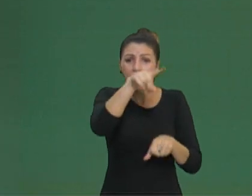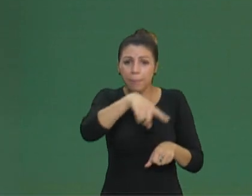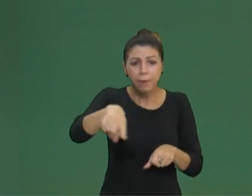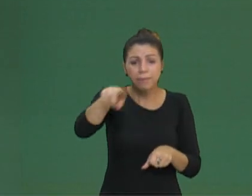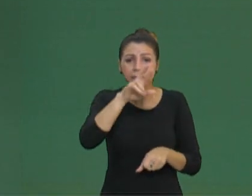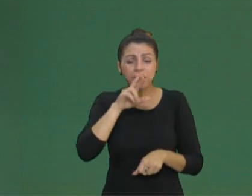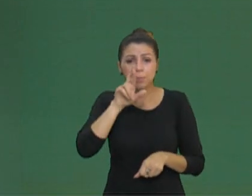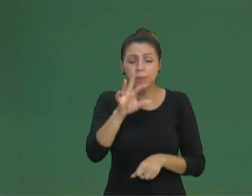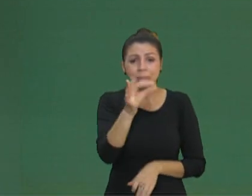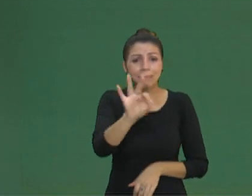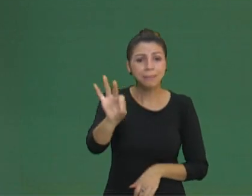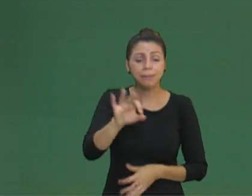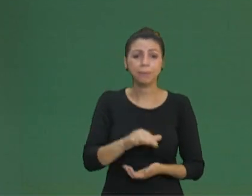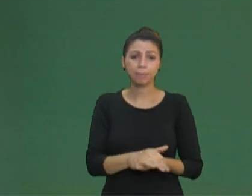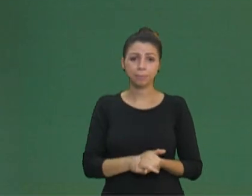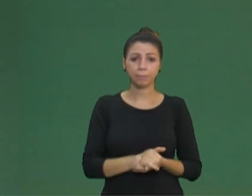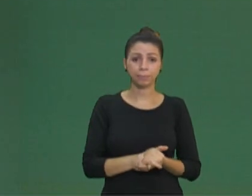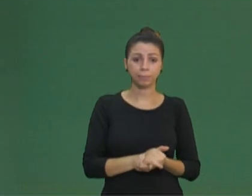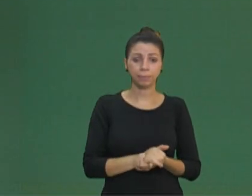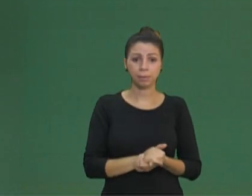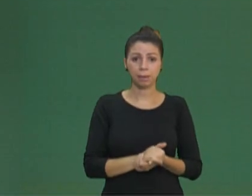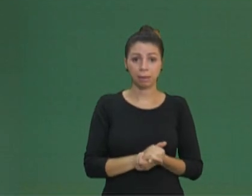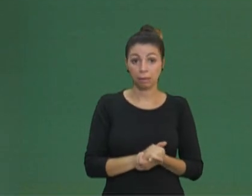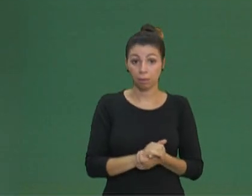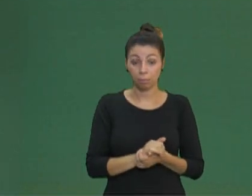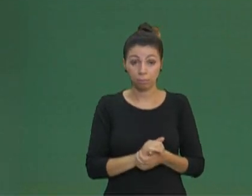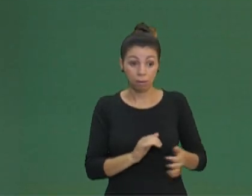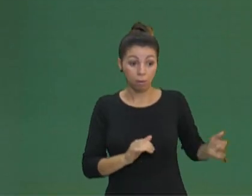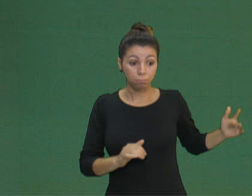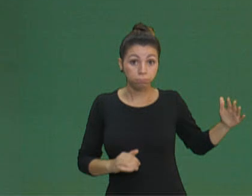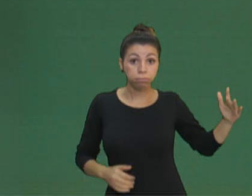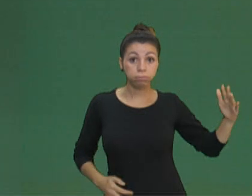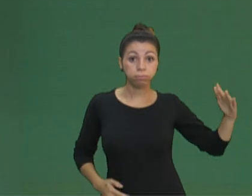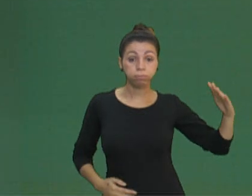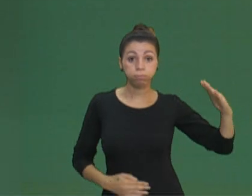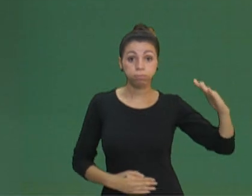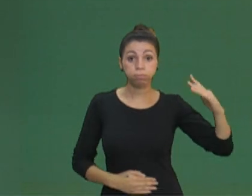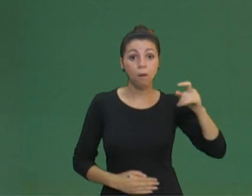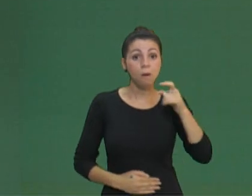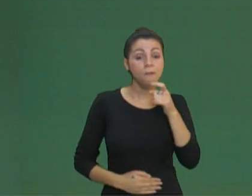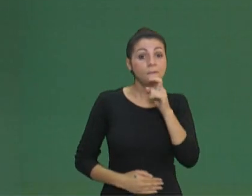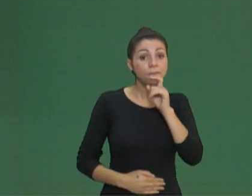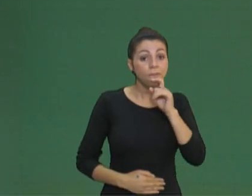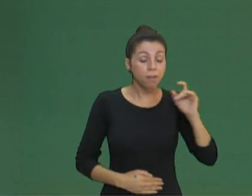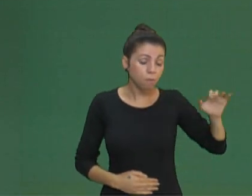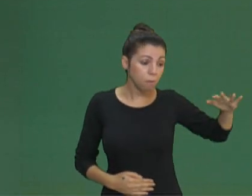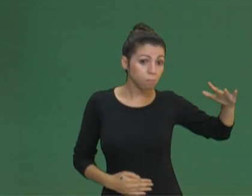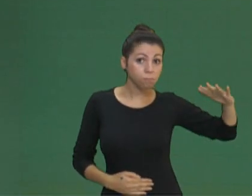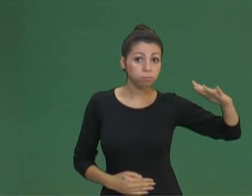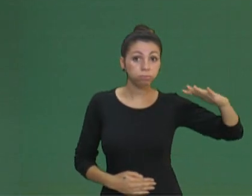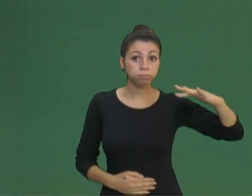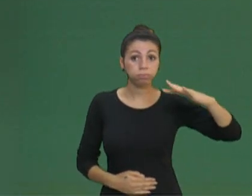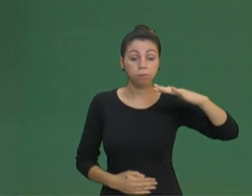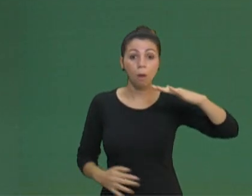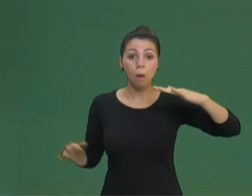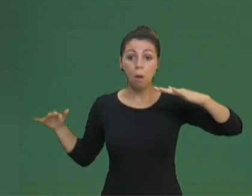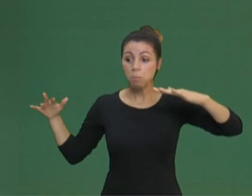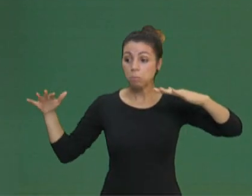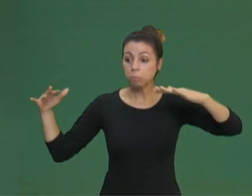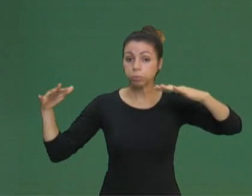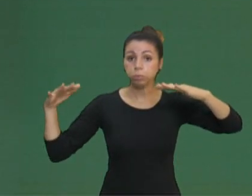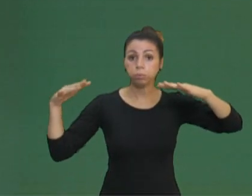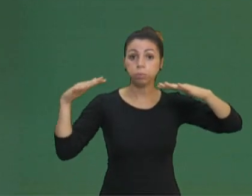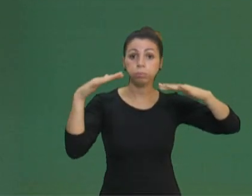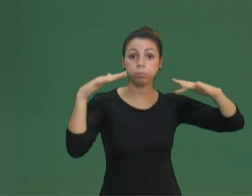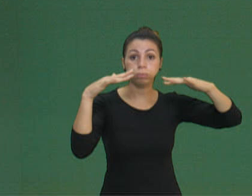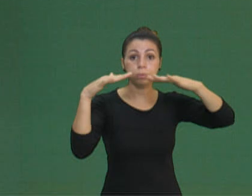correta. Quando ele fala que a massa de ar frio, ela vai avançando e a outra, né, a de